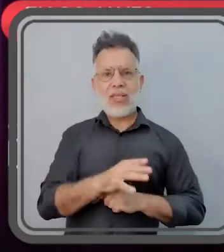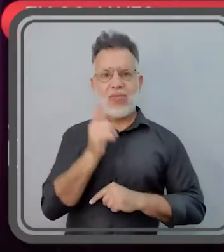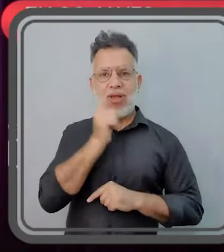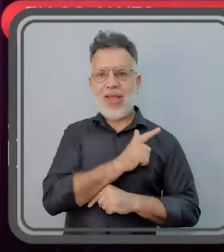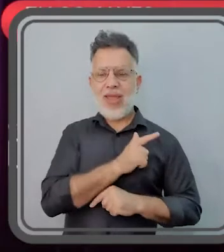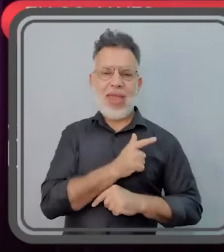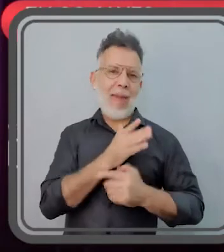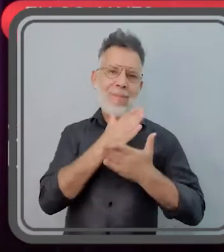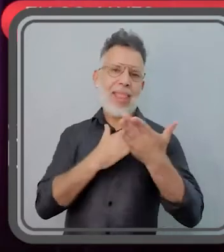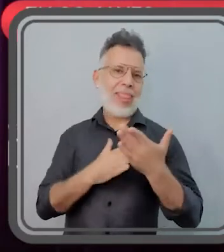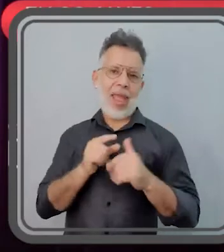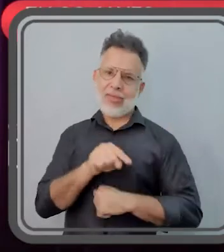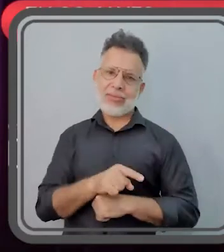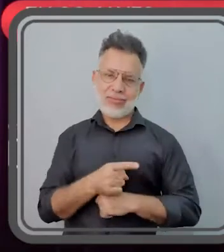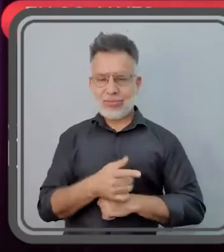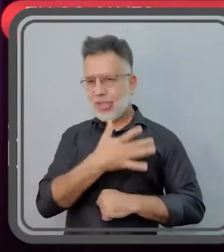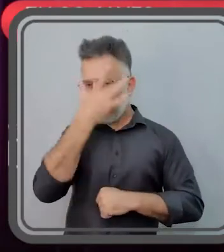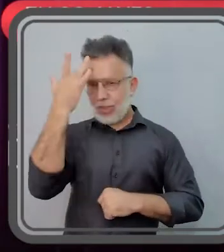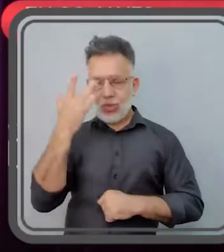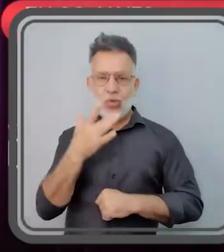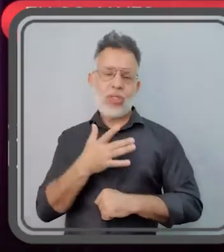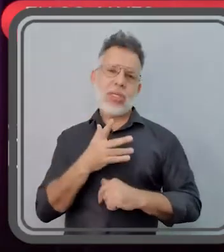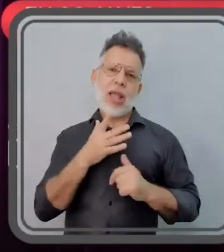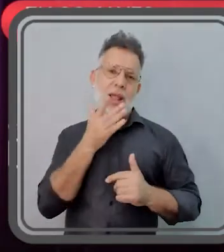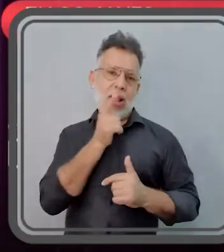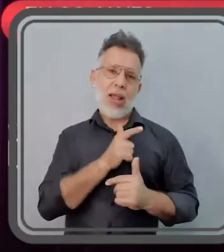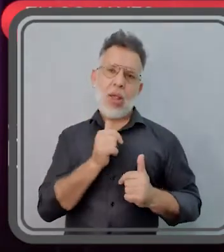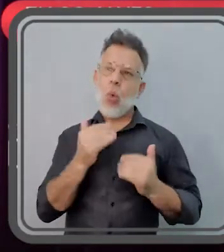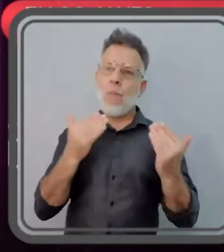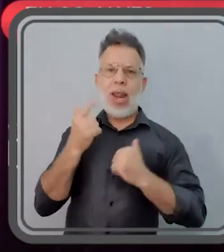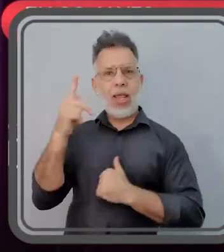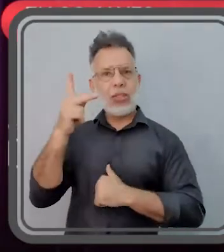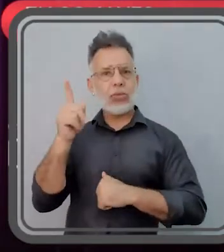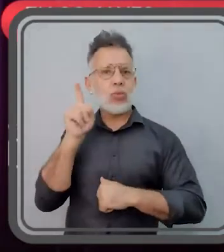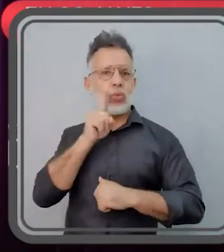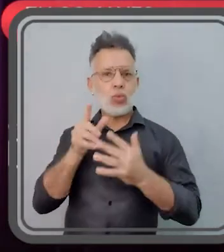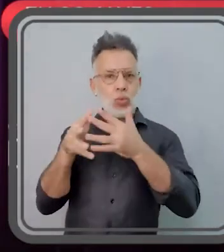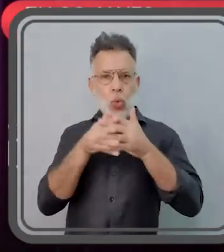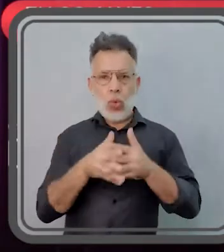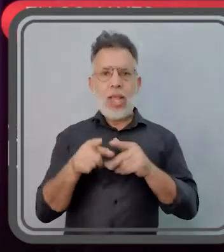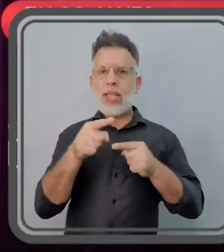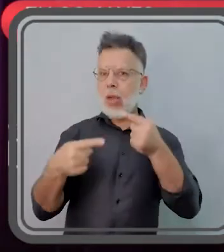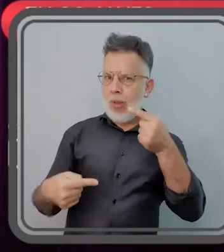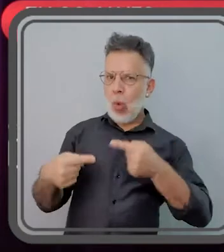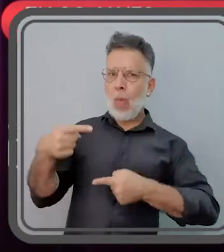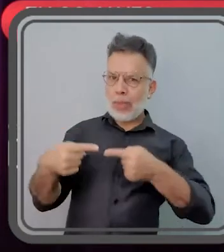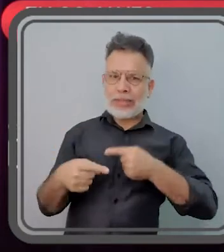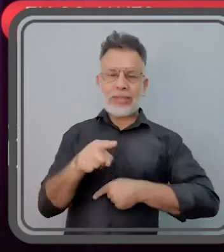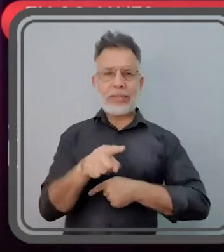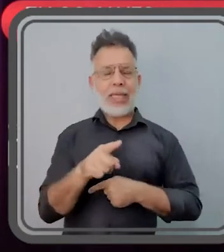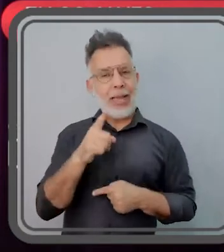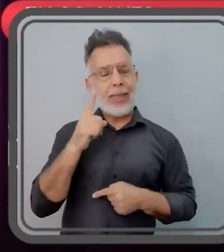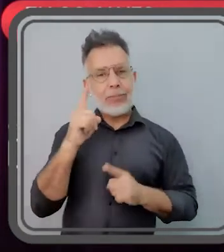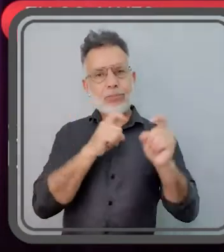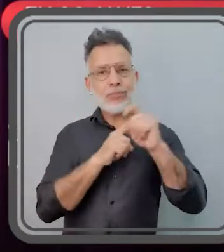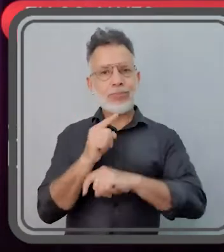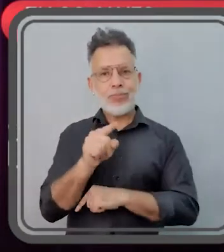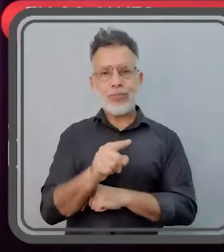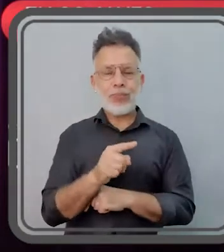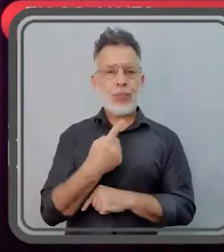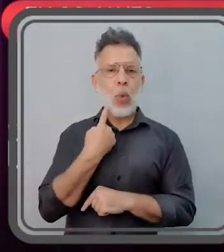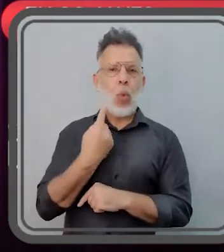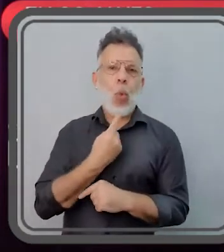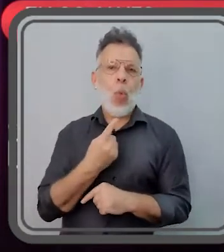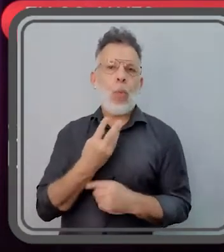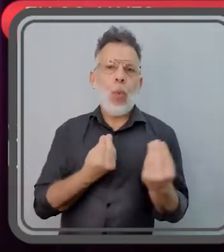ganhar metade do que essas pessoas ganham nos Estados Unidos. Então você tem uma competição que é muito desfavorável para o ponto de vista de você, como é